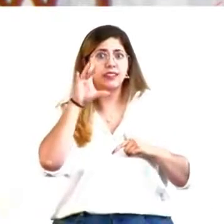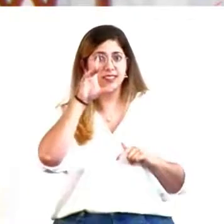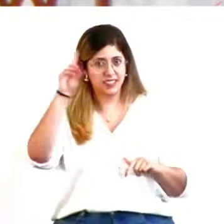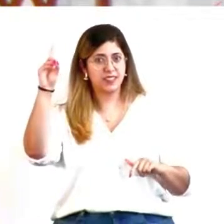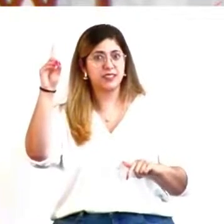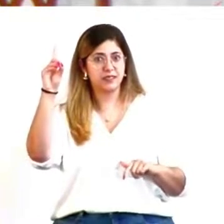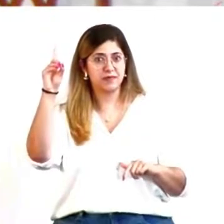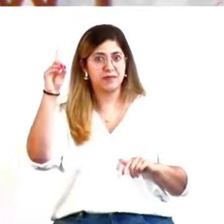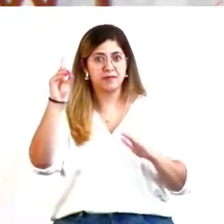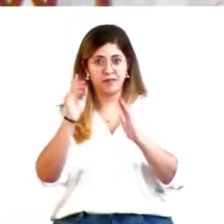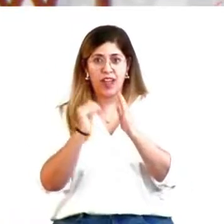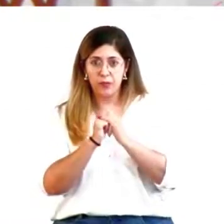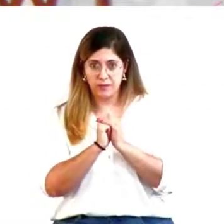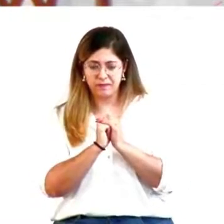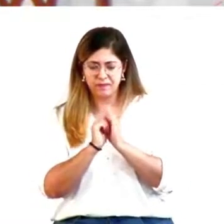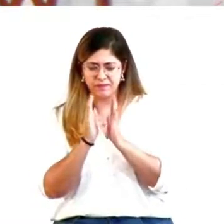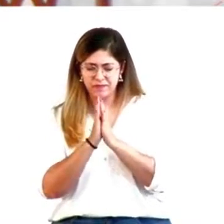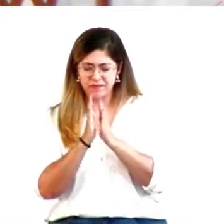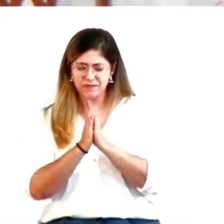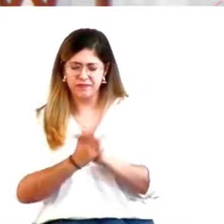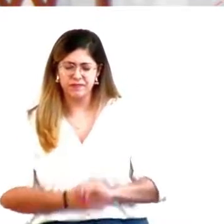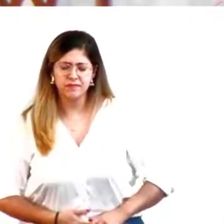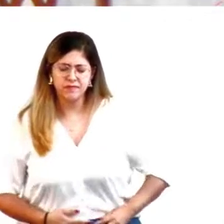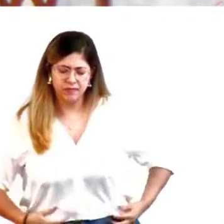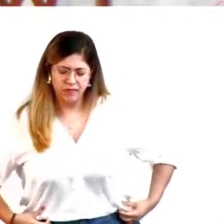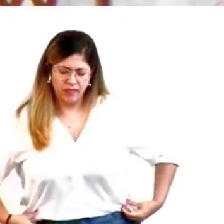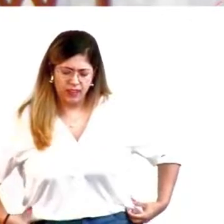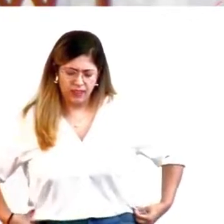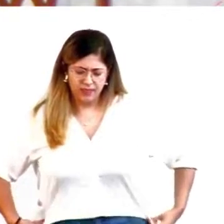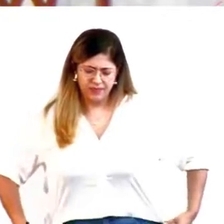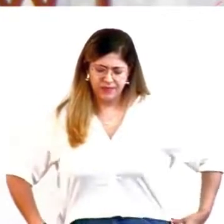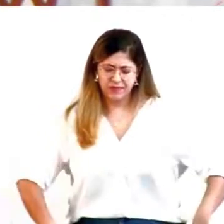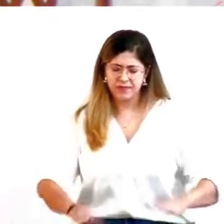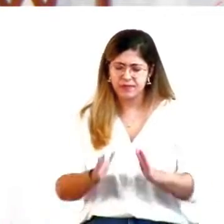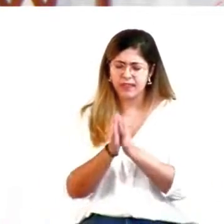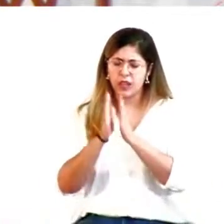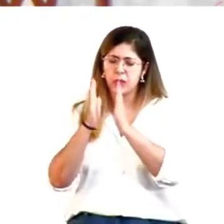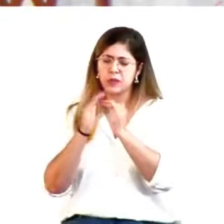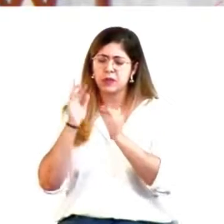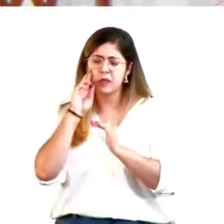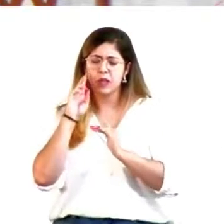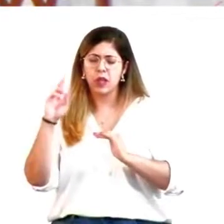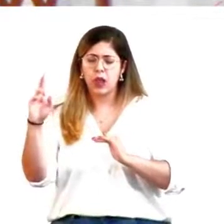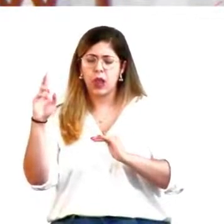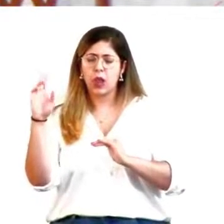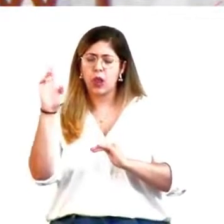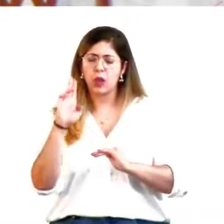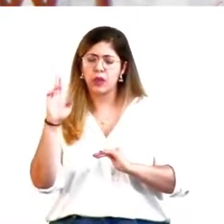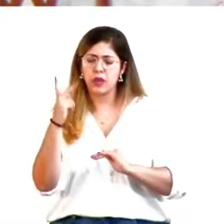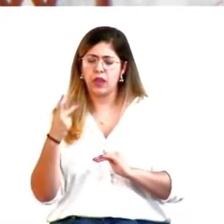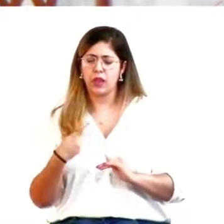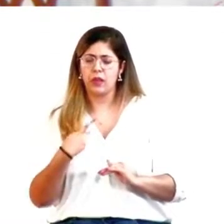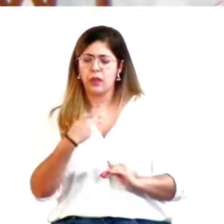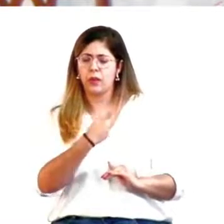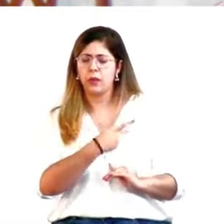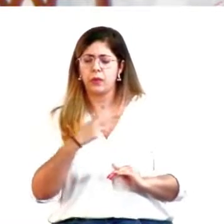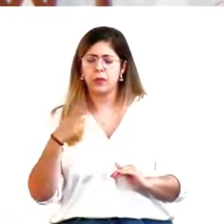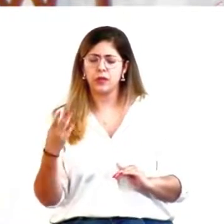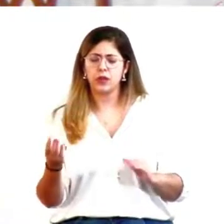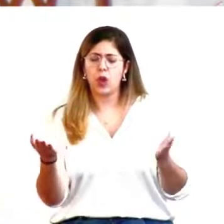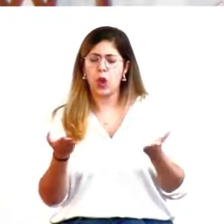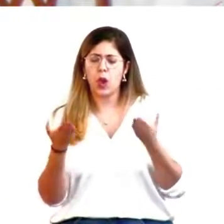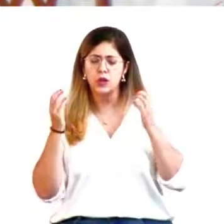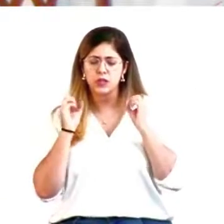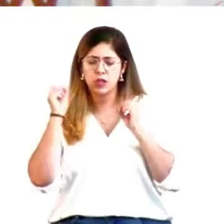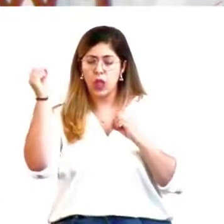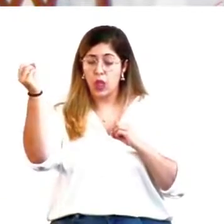Senhor. Oremos. Pai, acabamos de ler a Tua palavra, por isso te pedimos que o Senhor use o Teu servo para trazer luz